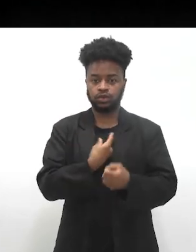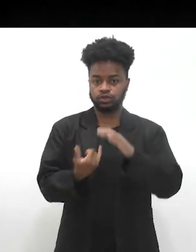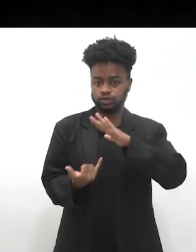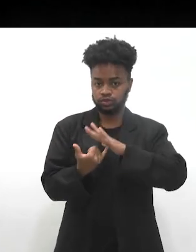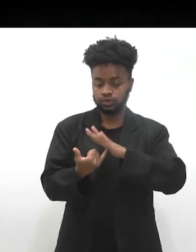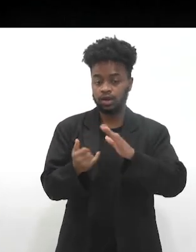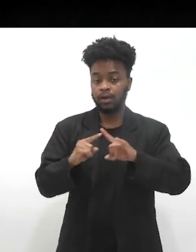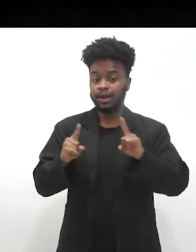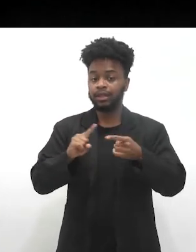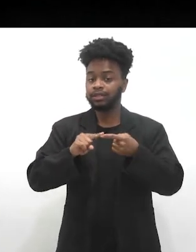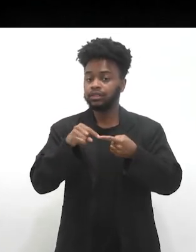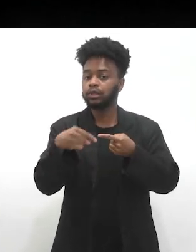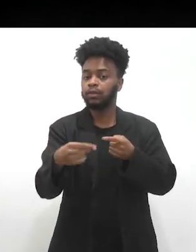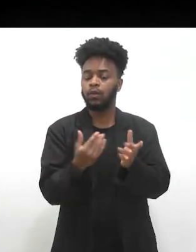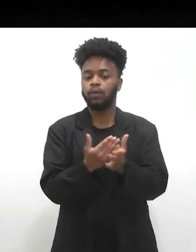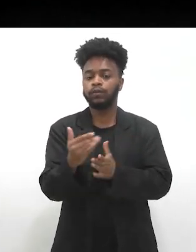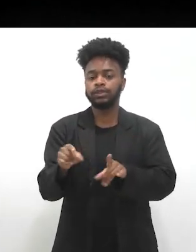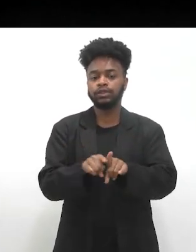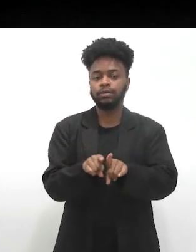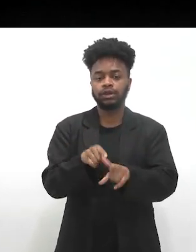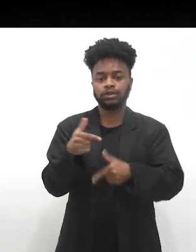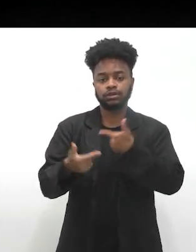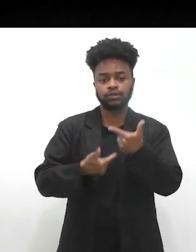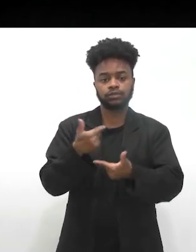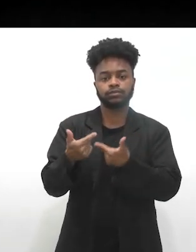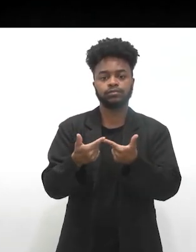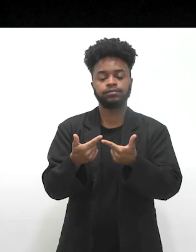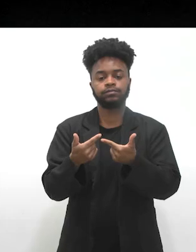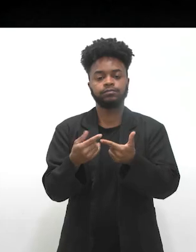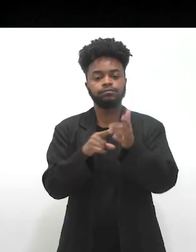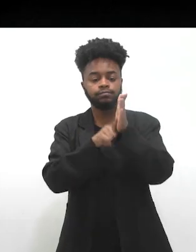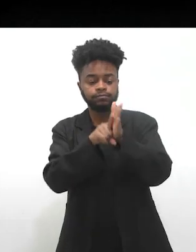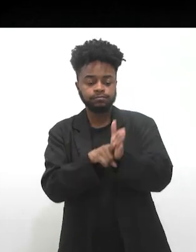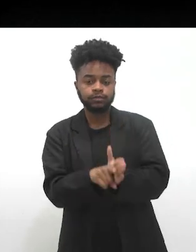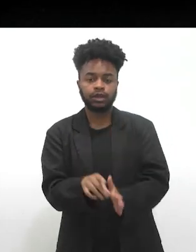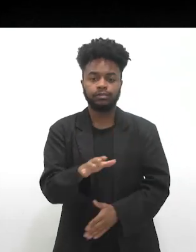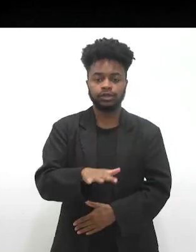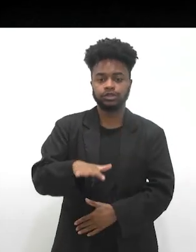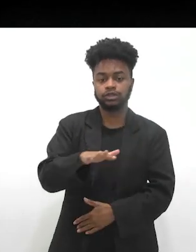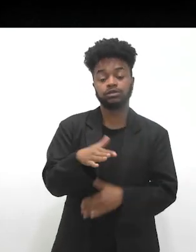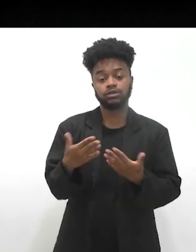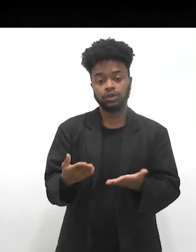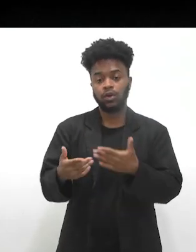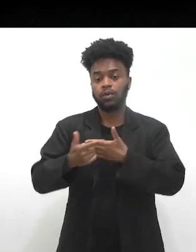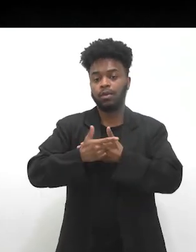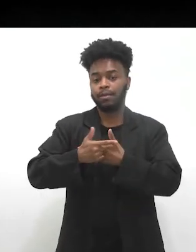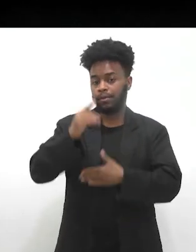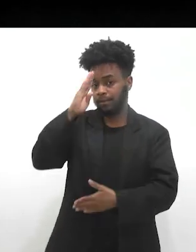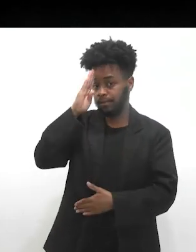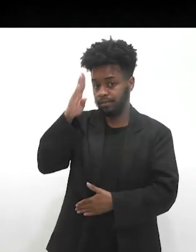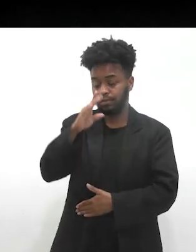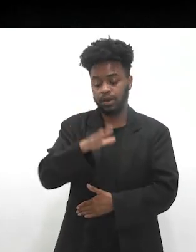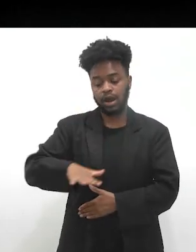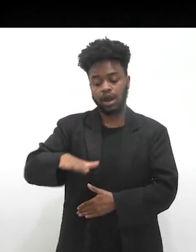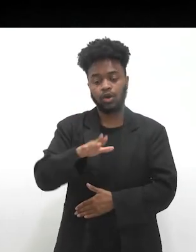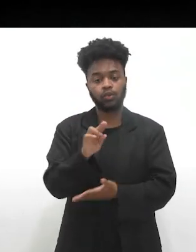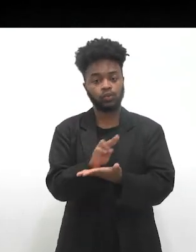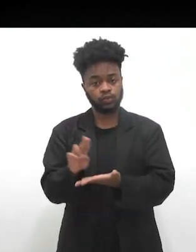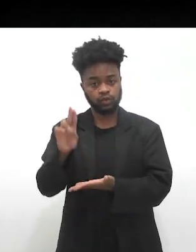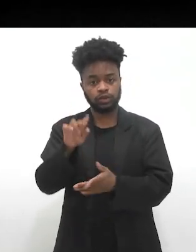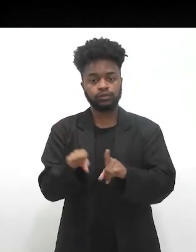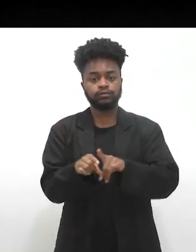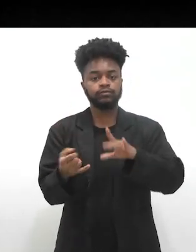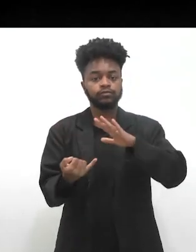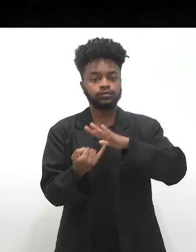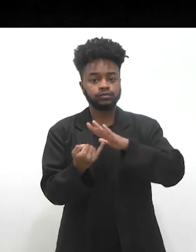instituições, mas depois começamos a trabalhar também com a linha de desenvolver pesquisa. Porque o nosso principal papel como